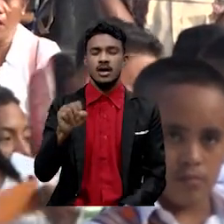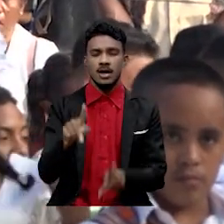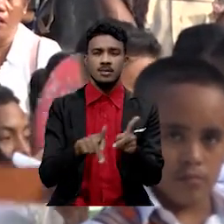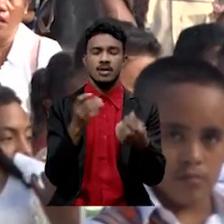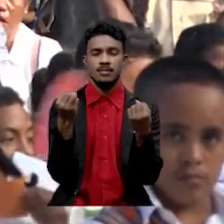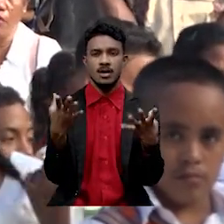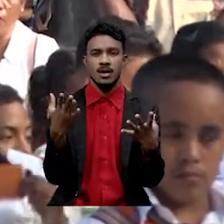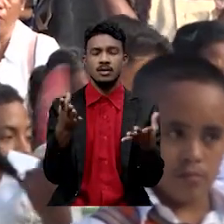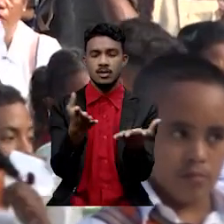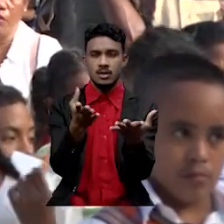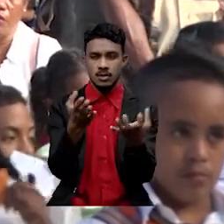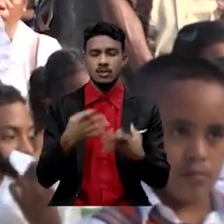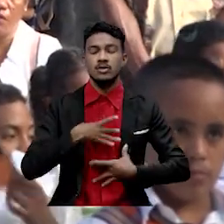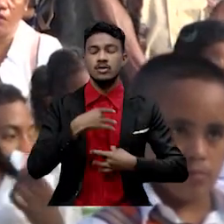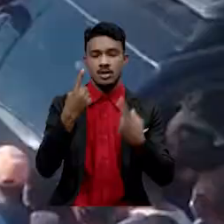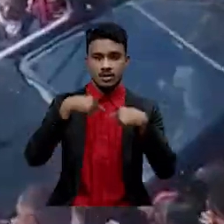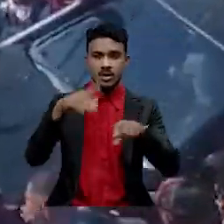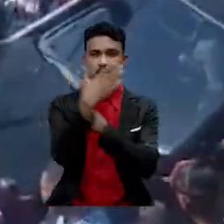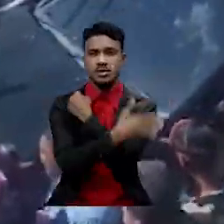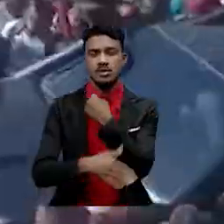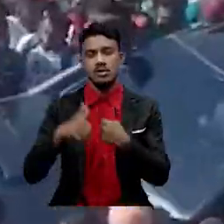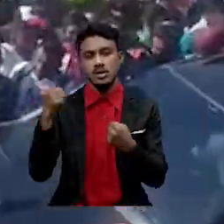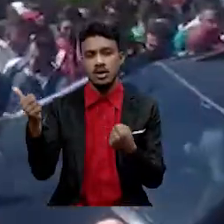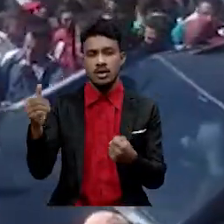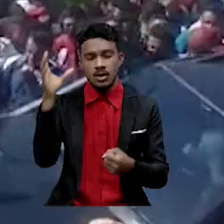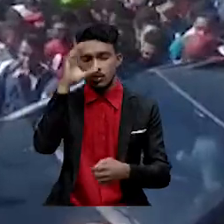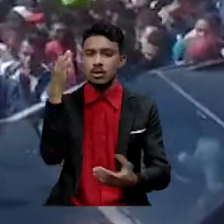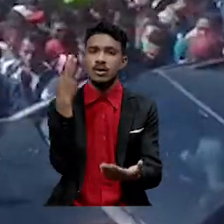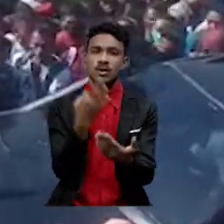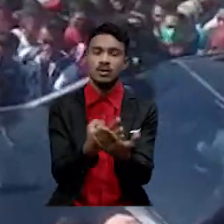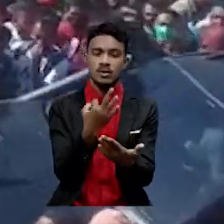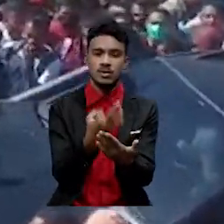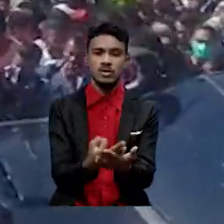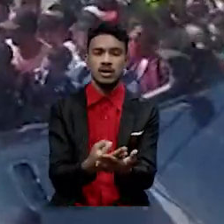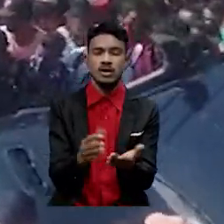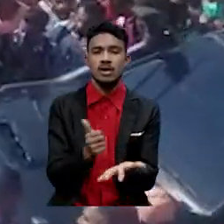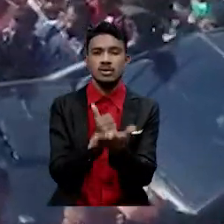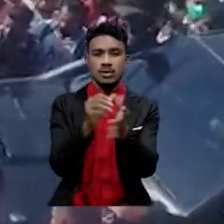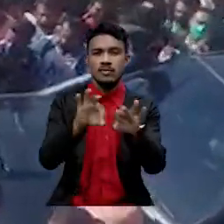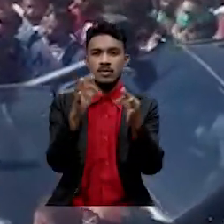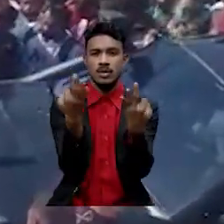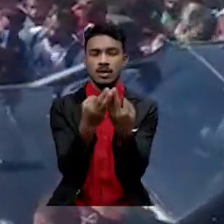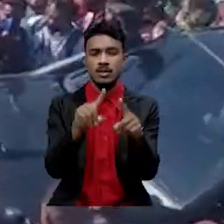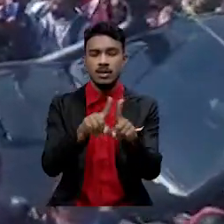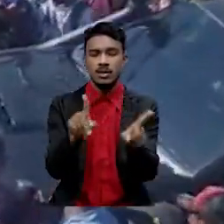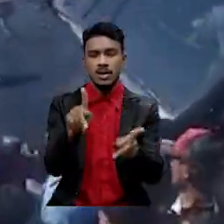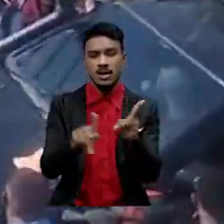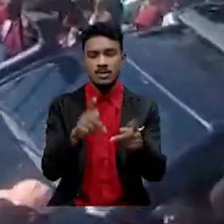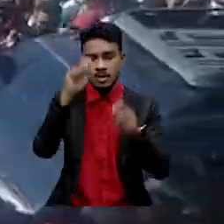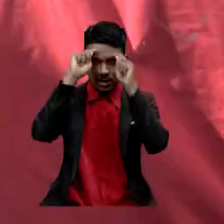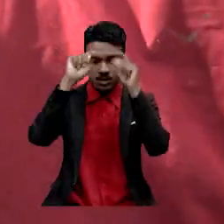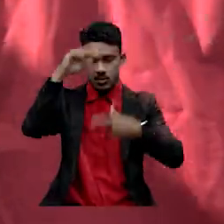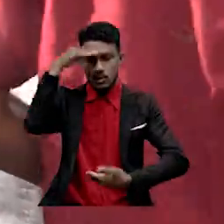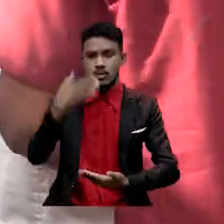saibara ileor, buka osang, hori sustenta família umalaran, maibe ia parte seluk trabalhador Timoruang balong ia problema